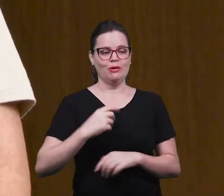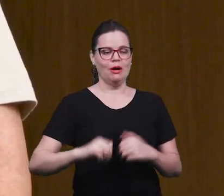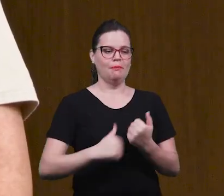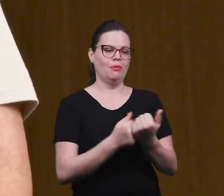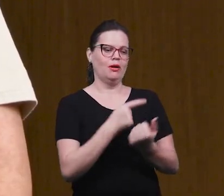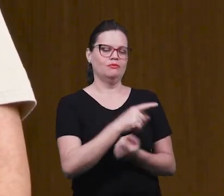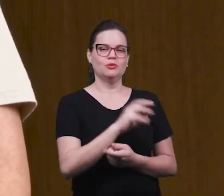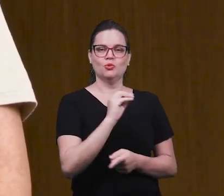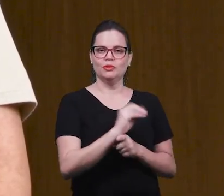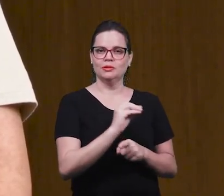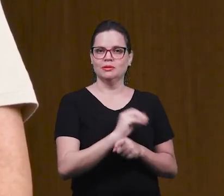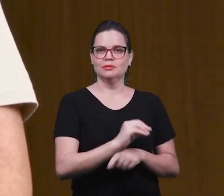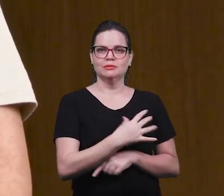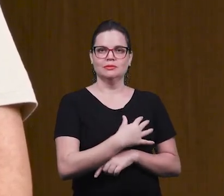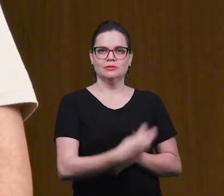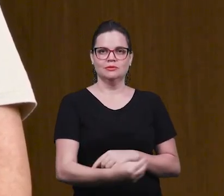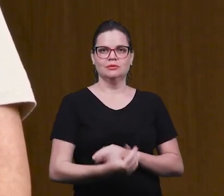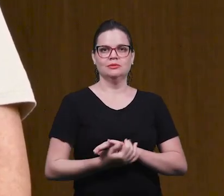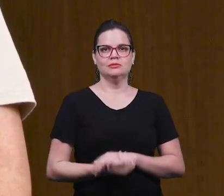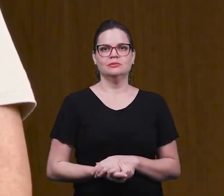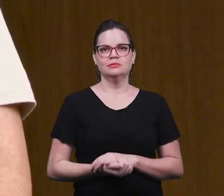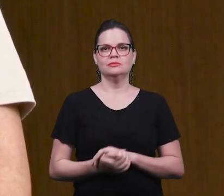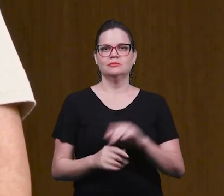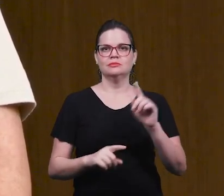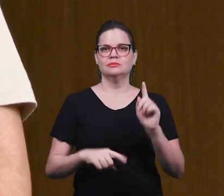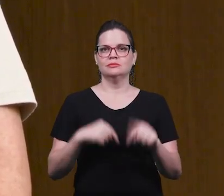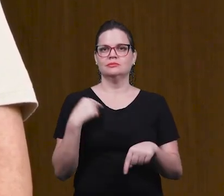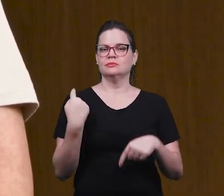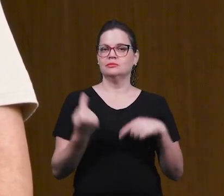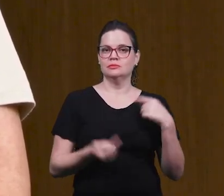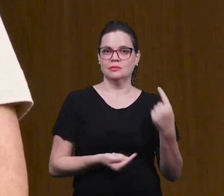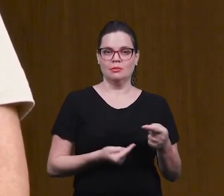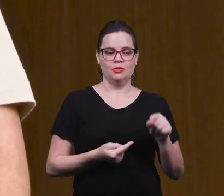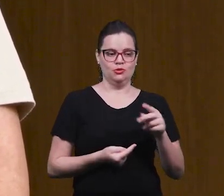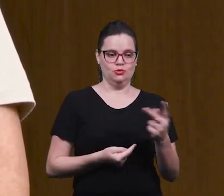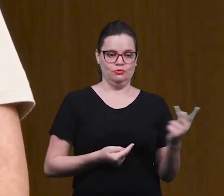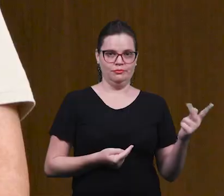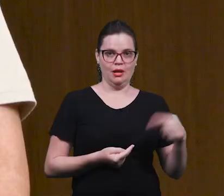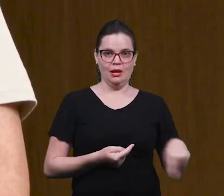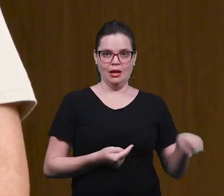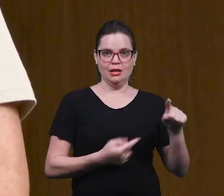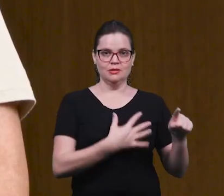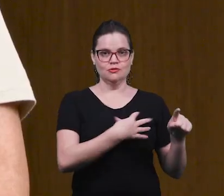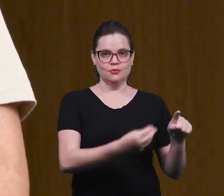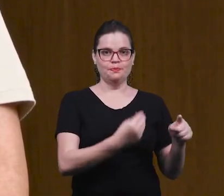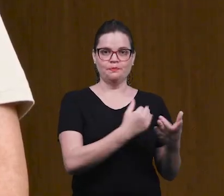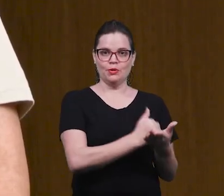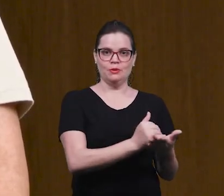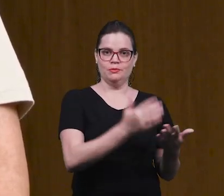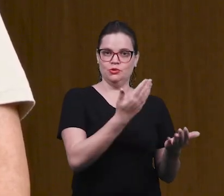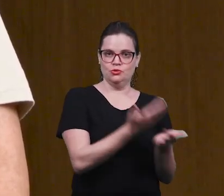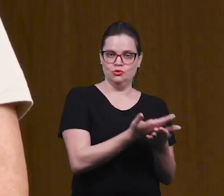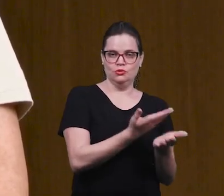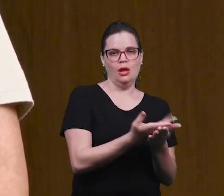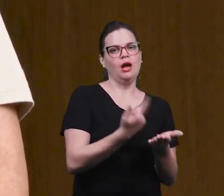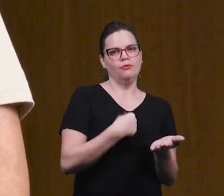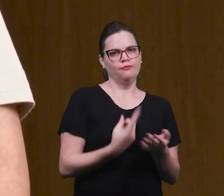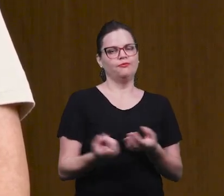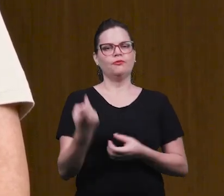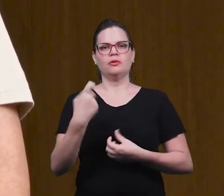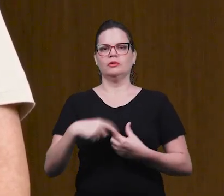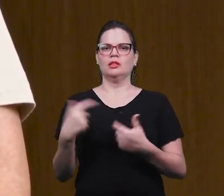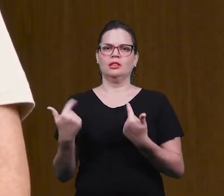ali com os filhos, né? E depois, quando eles começaram a estudar, eu voltei a trabalhar.